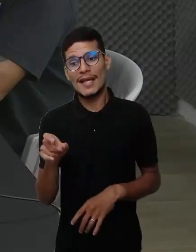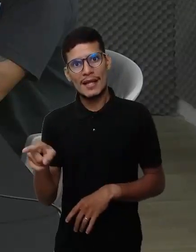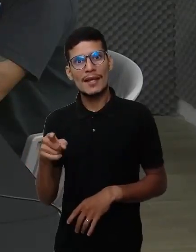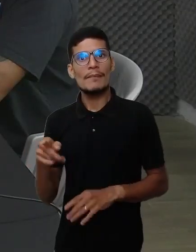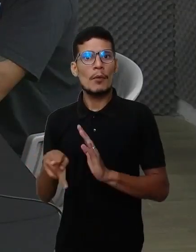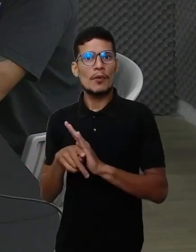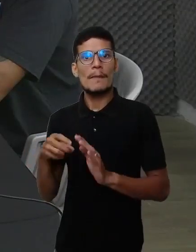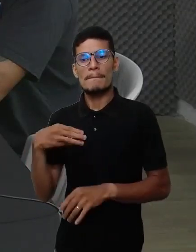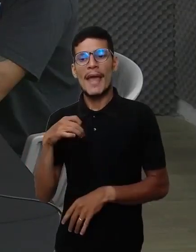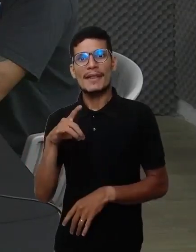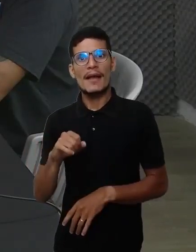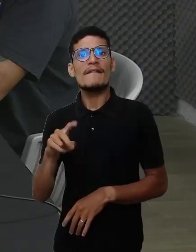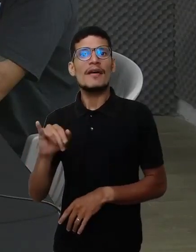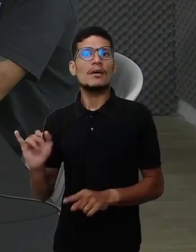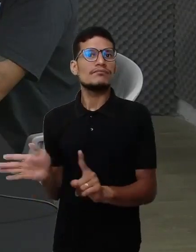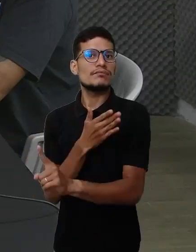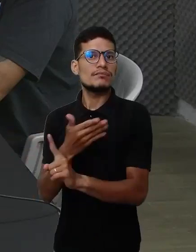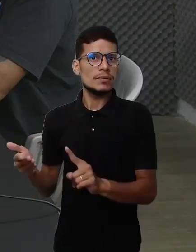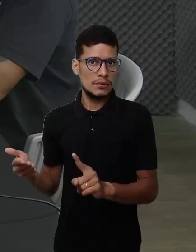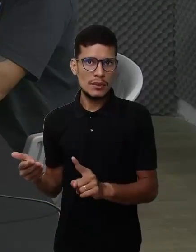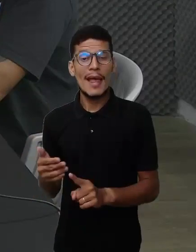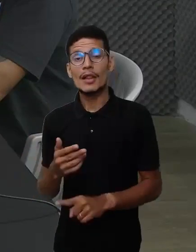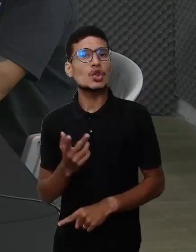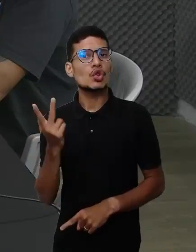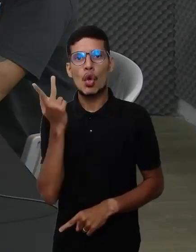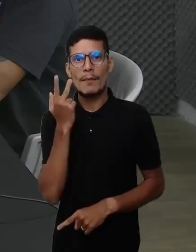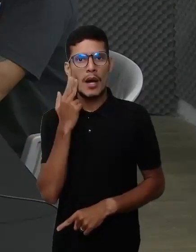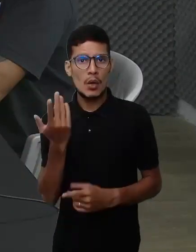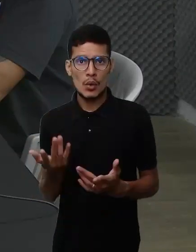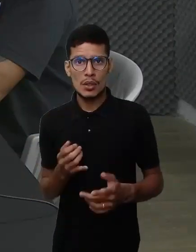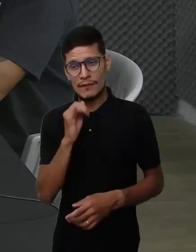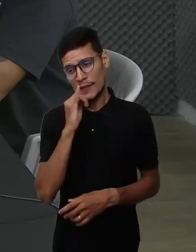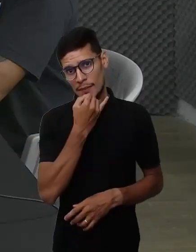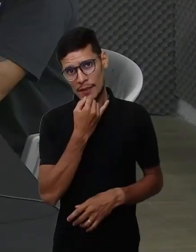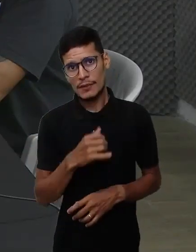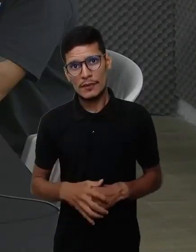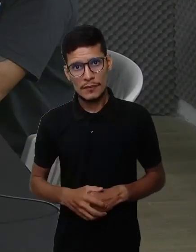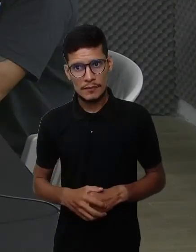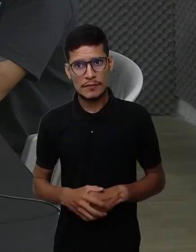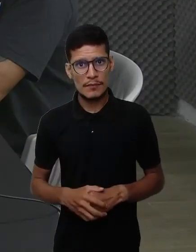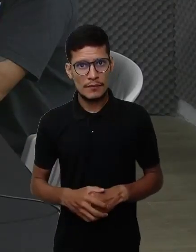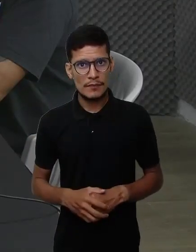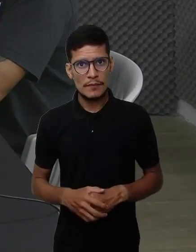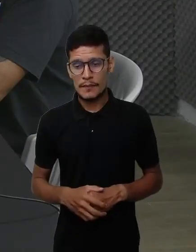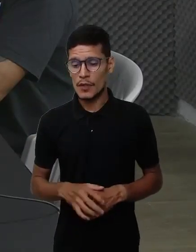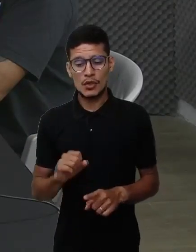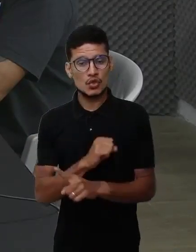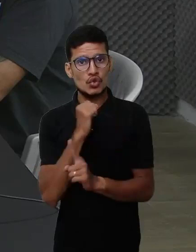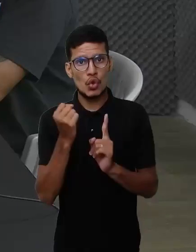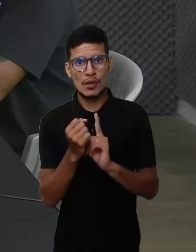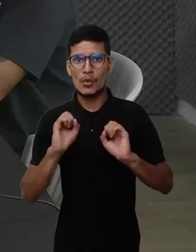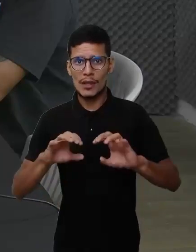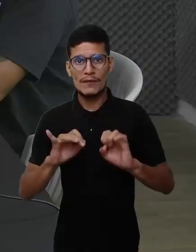policial. Isso é muito comum, assim, isso é dolorosamente comum. E o socioeducativo ainda